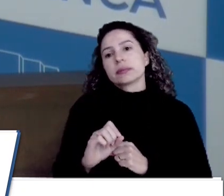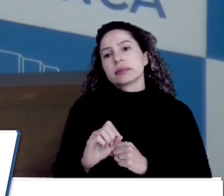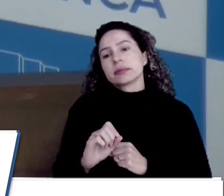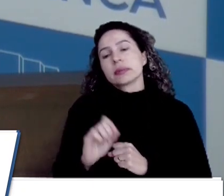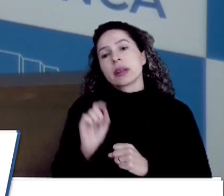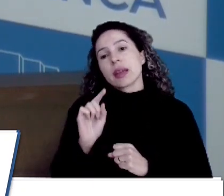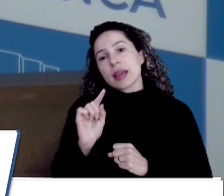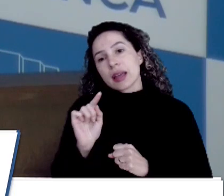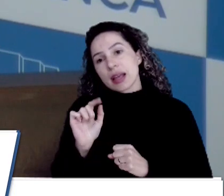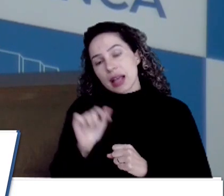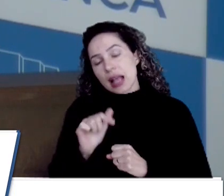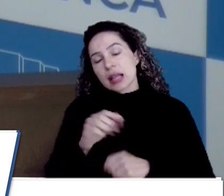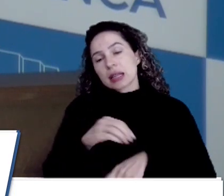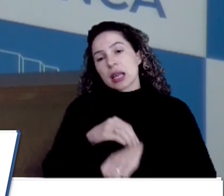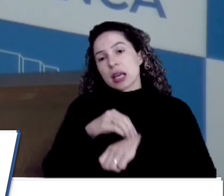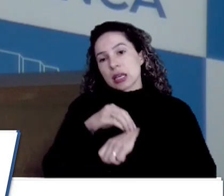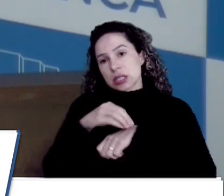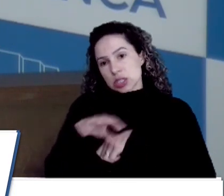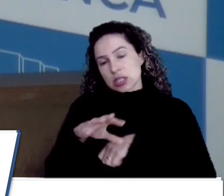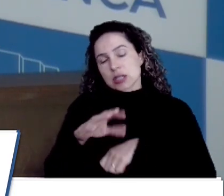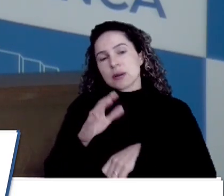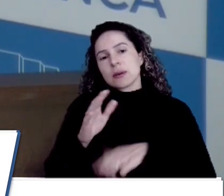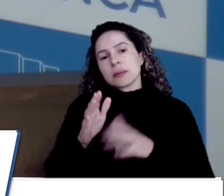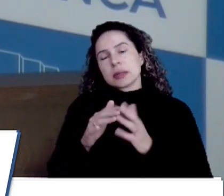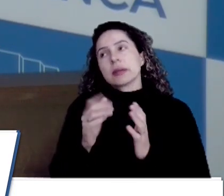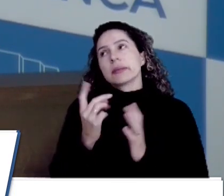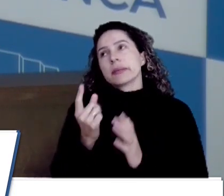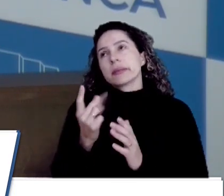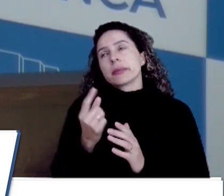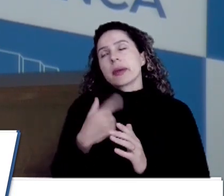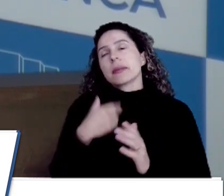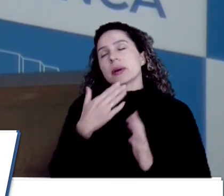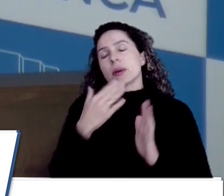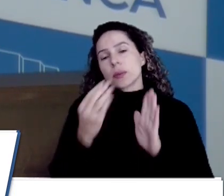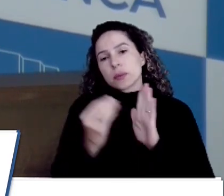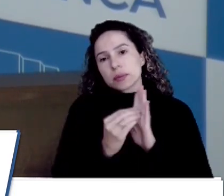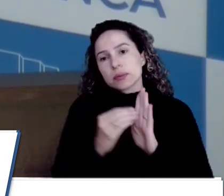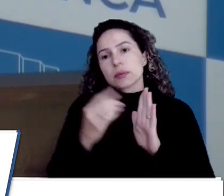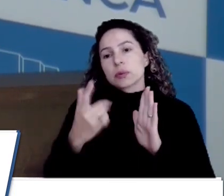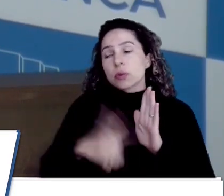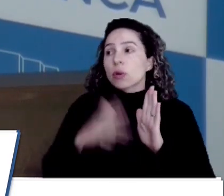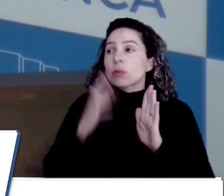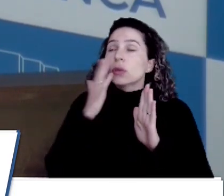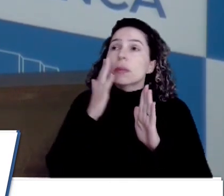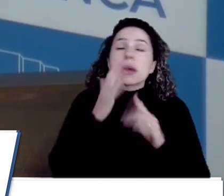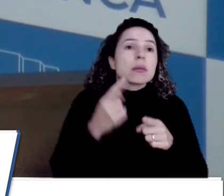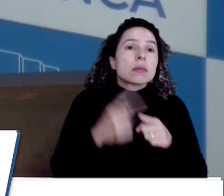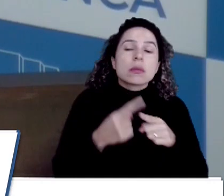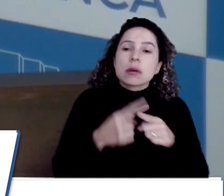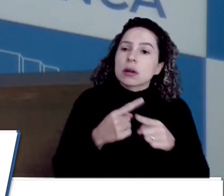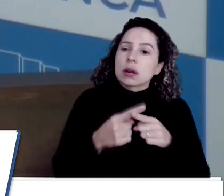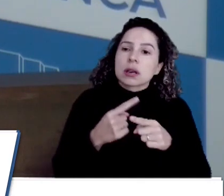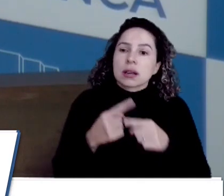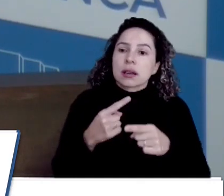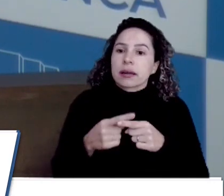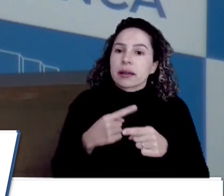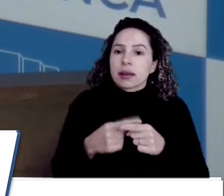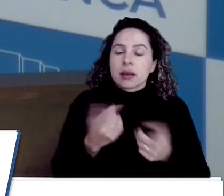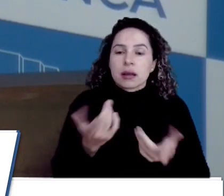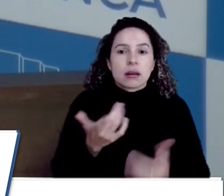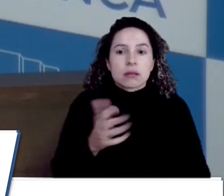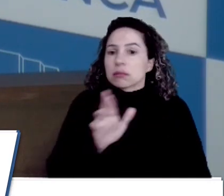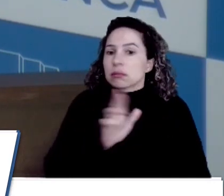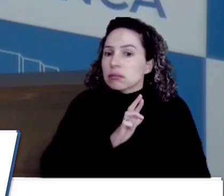essa indicação, depois de muito tempo, fiz o requerimento, queria saber por que, que não sai essa